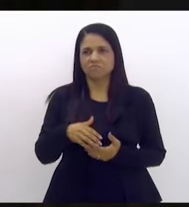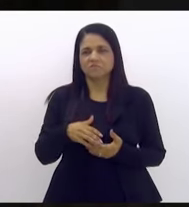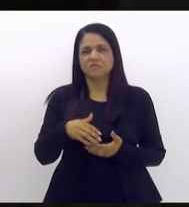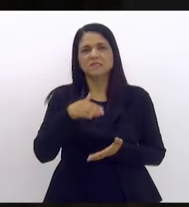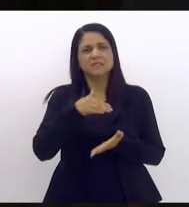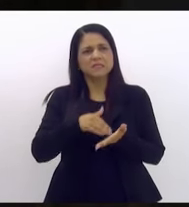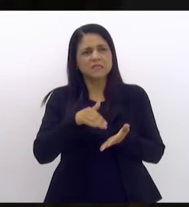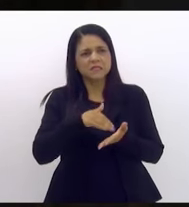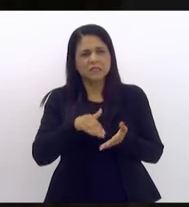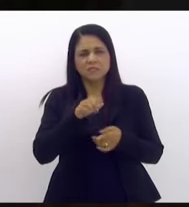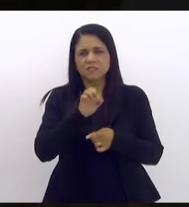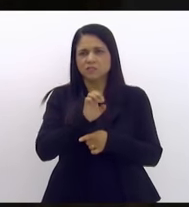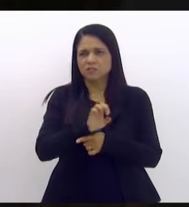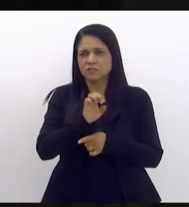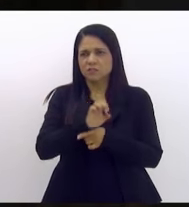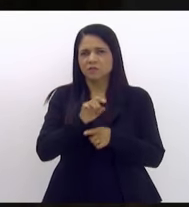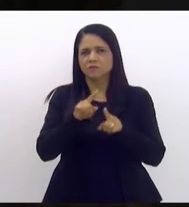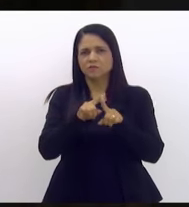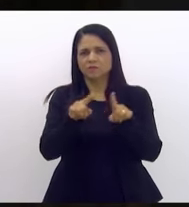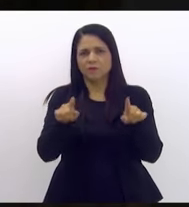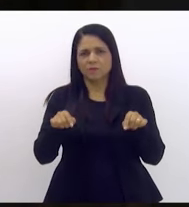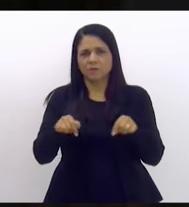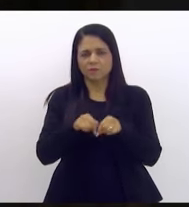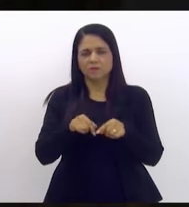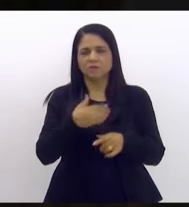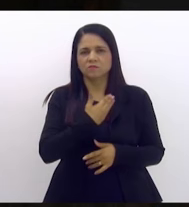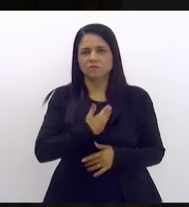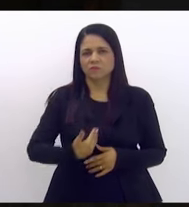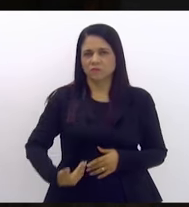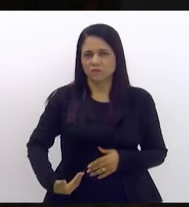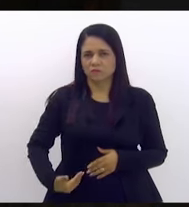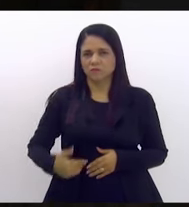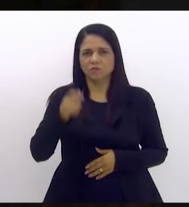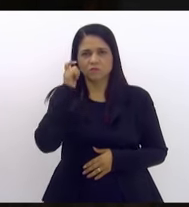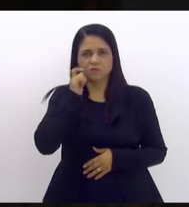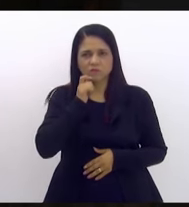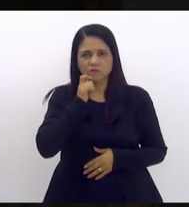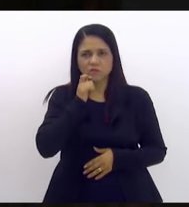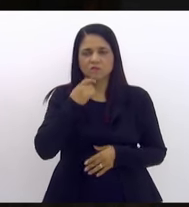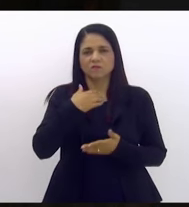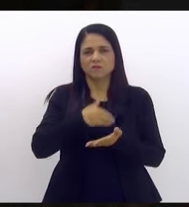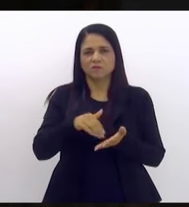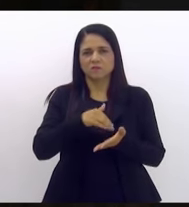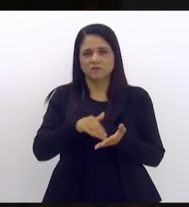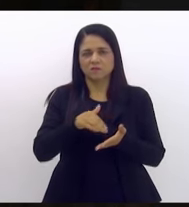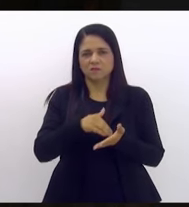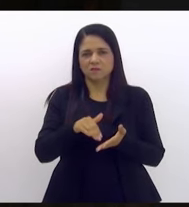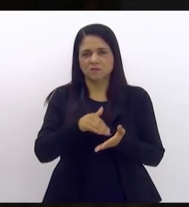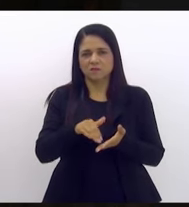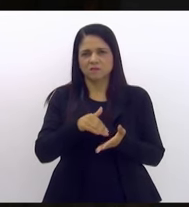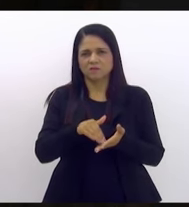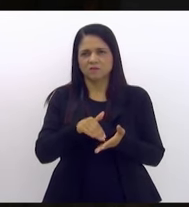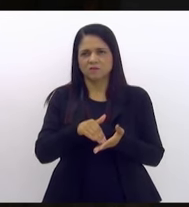Secretaria de Estado do Gabinete do Governador. Secretaria de Estado de